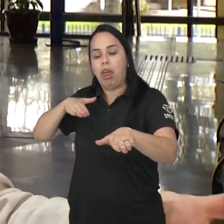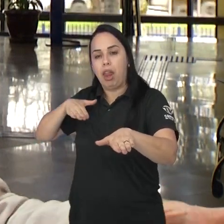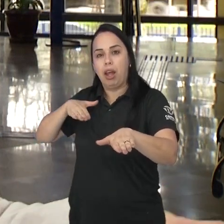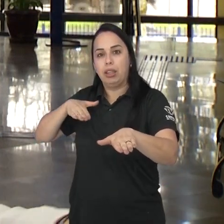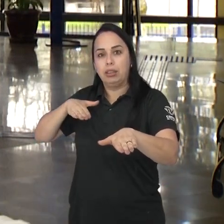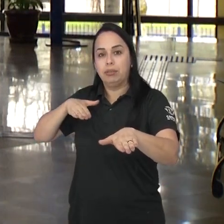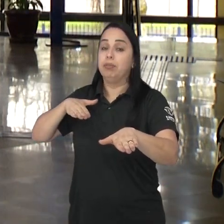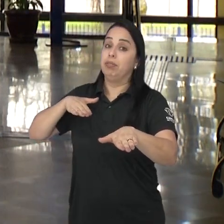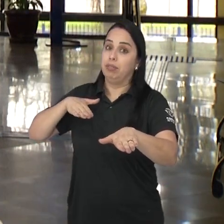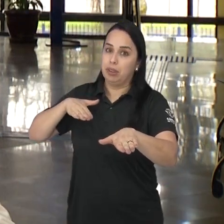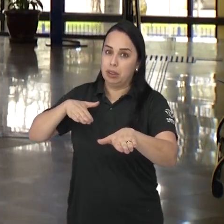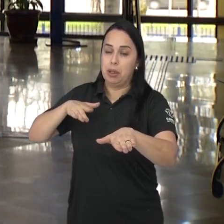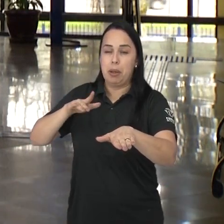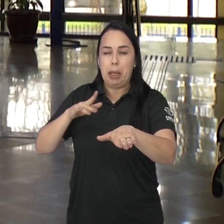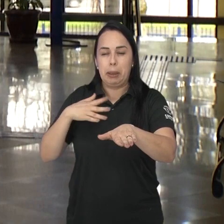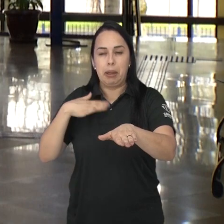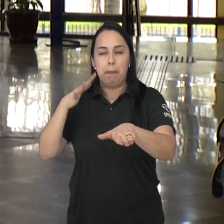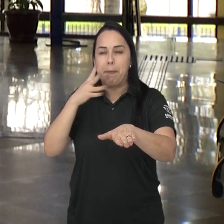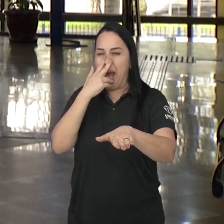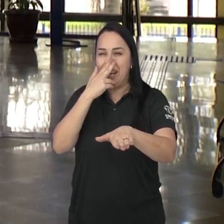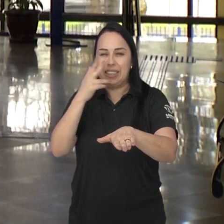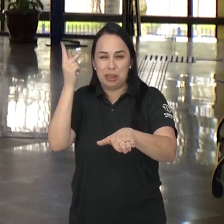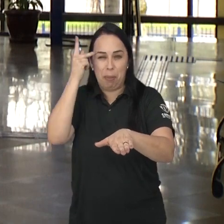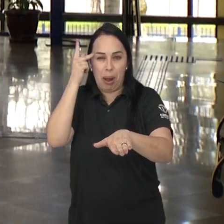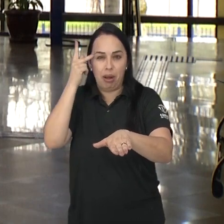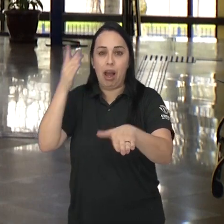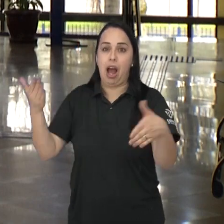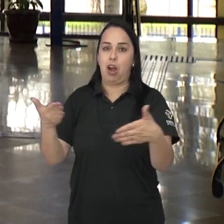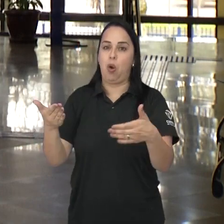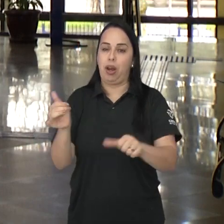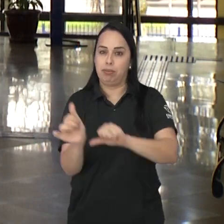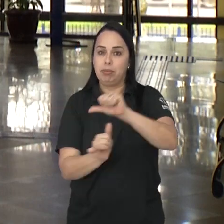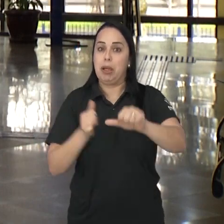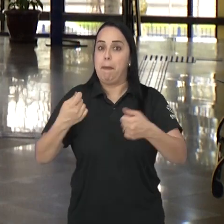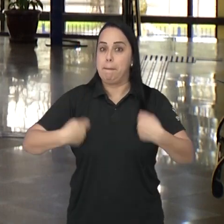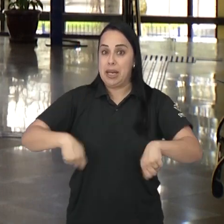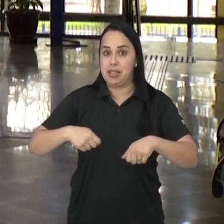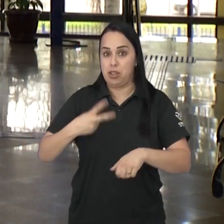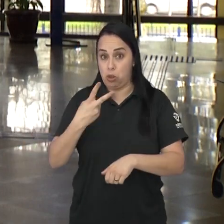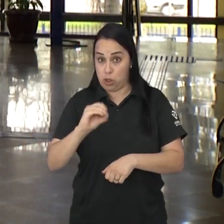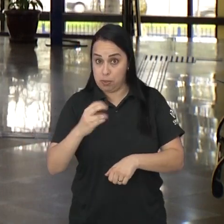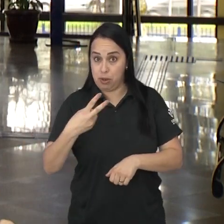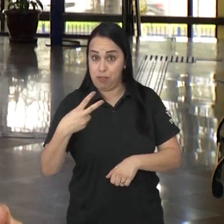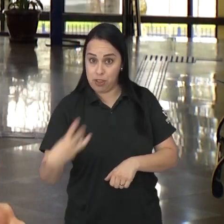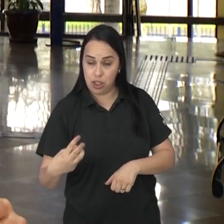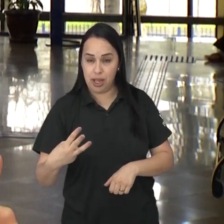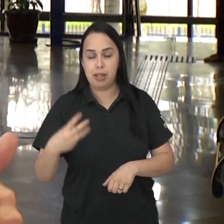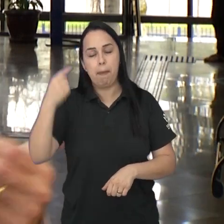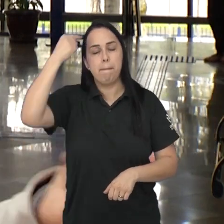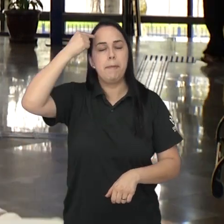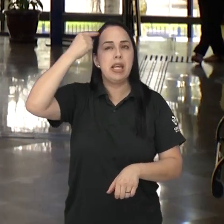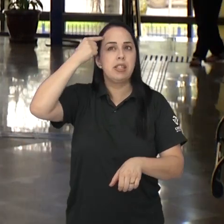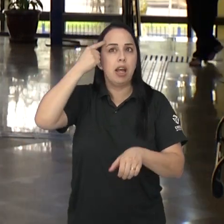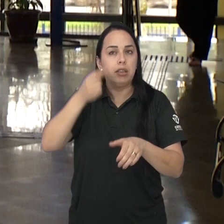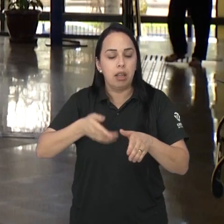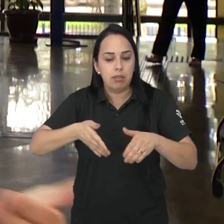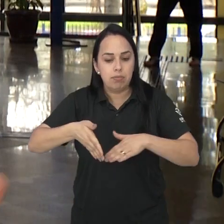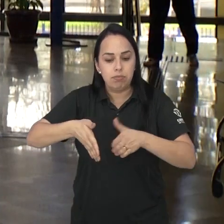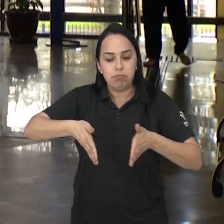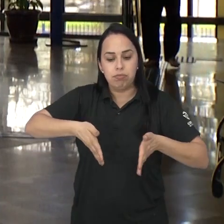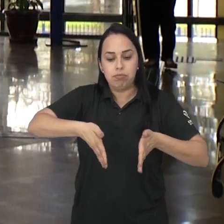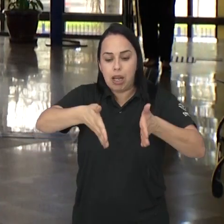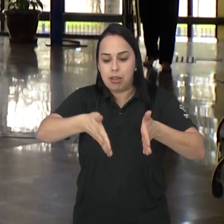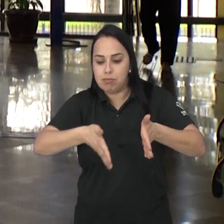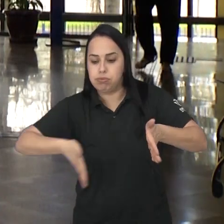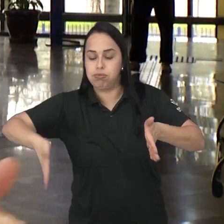esses 95 mil carros dentro do centro de São José dos Campos. Estaríamos numa mini São Paulo. Então é fundamental, né, já em 2023,